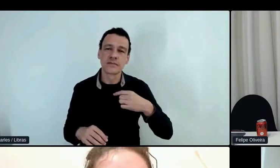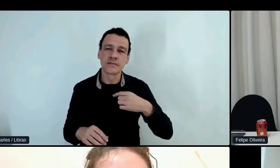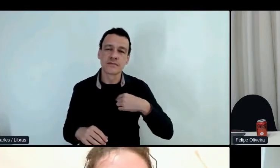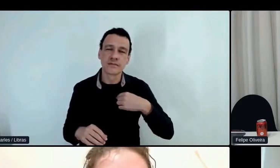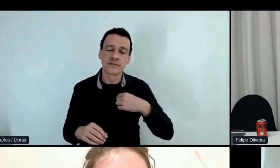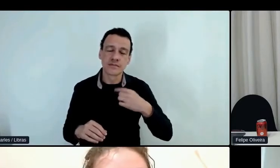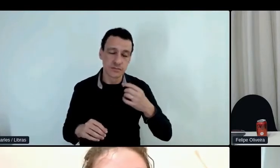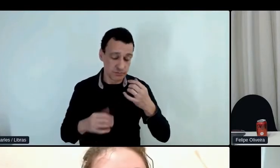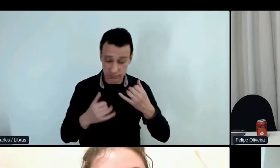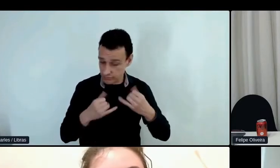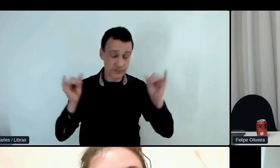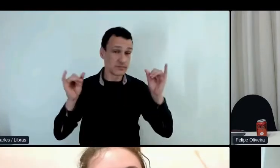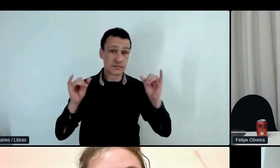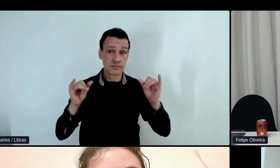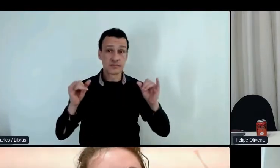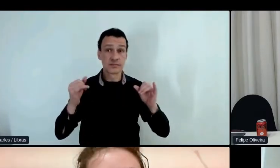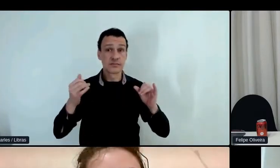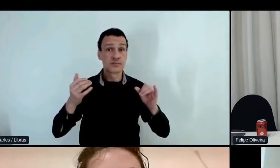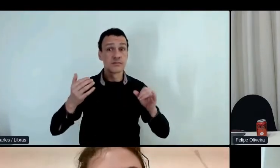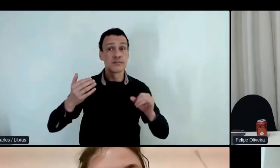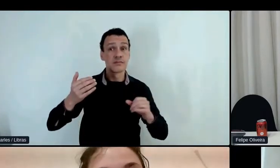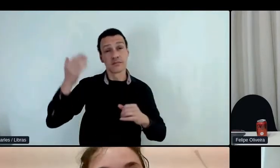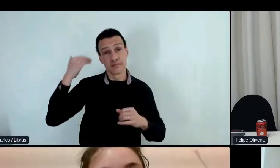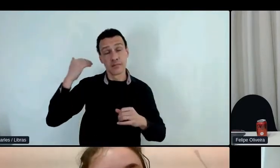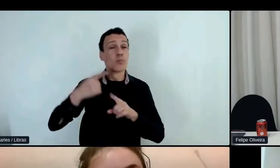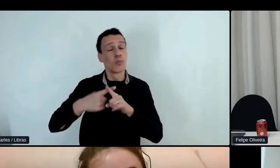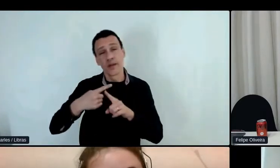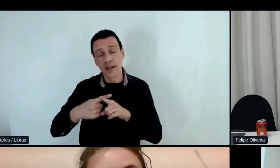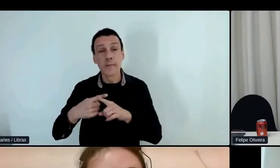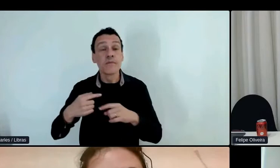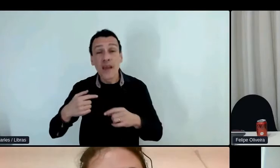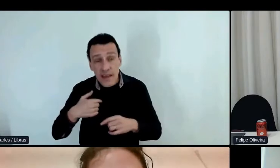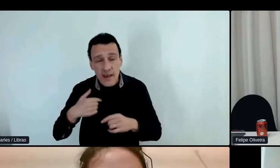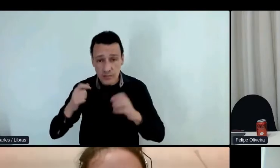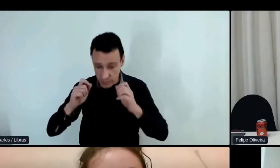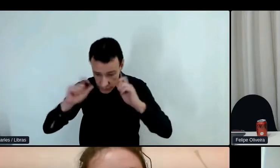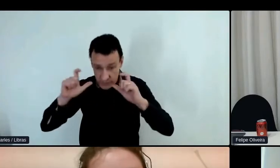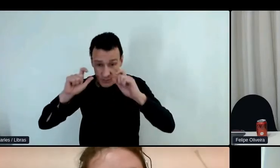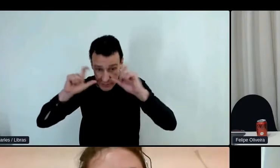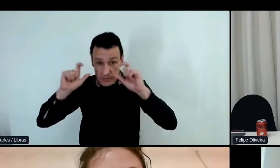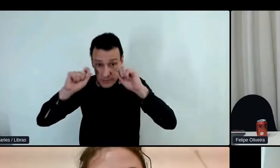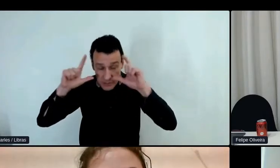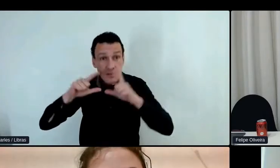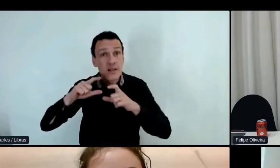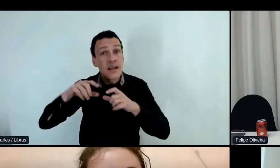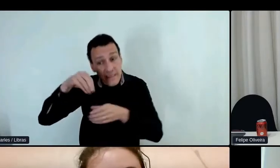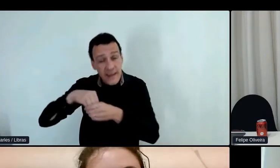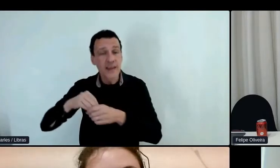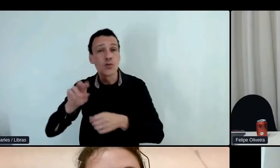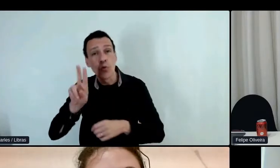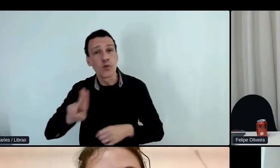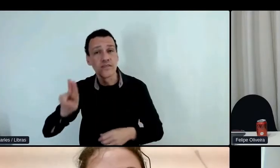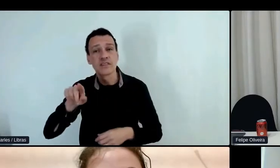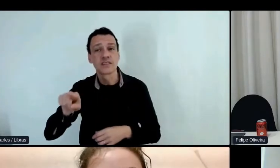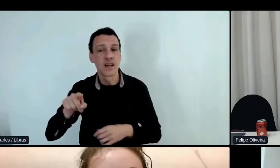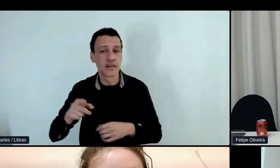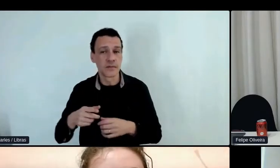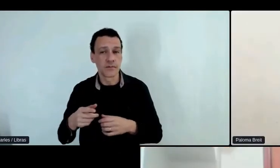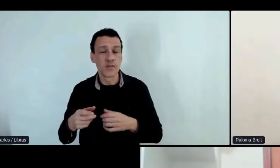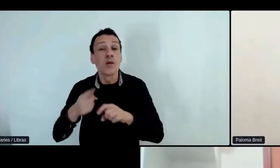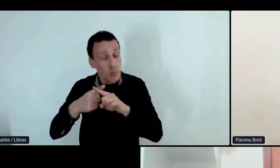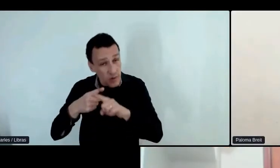completar com a primeira parte sobre o cenário da universidade, eu tive, na